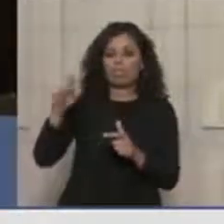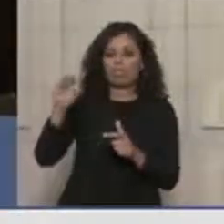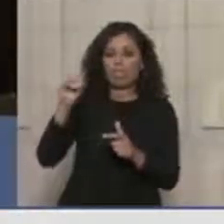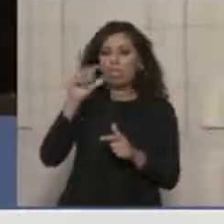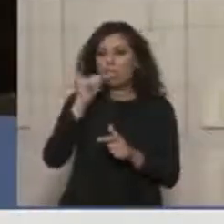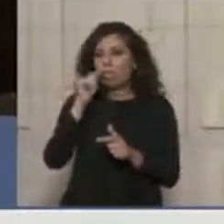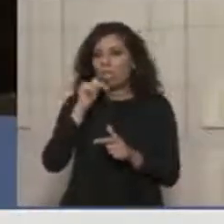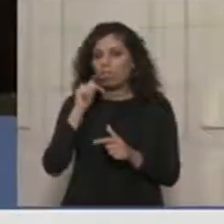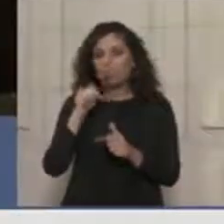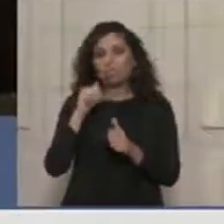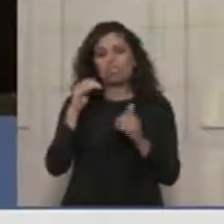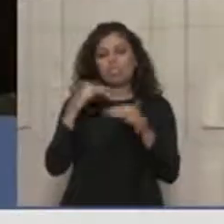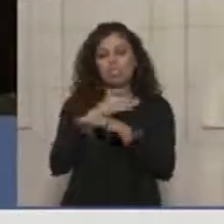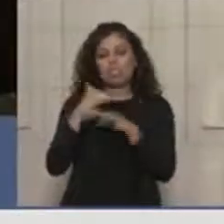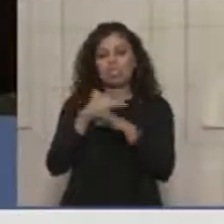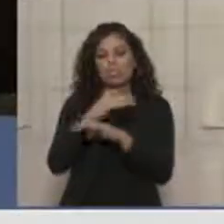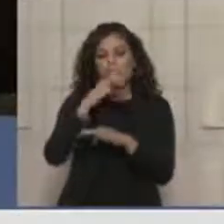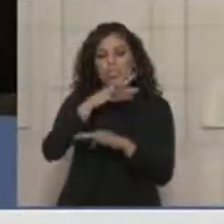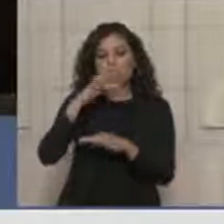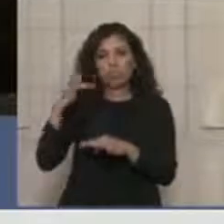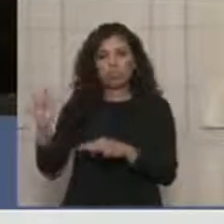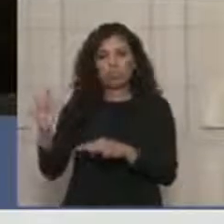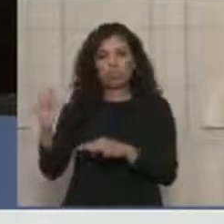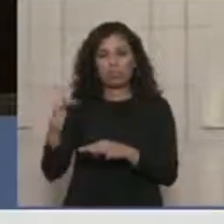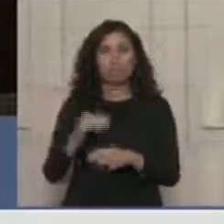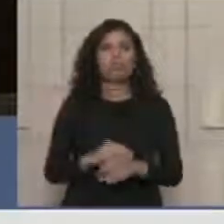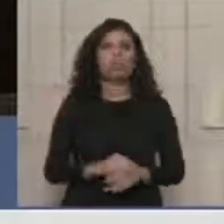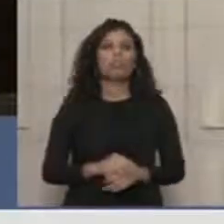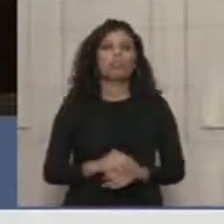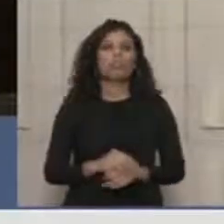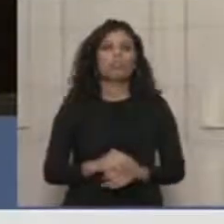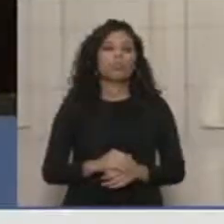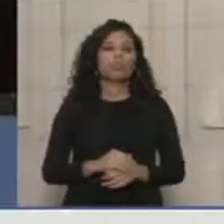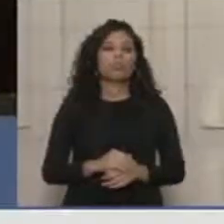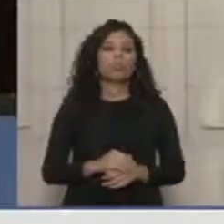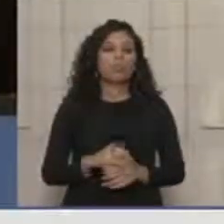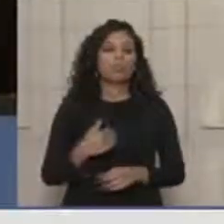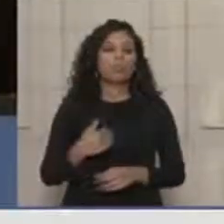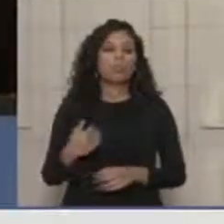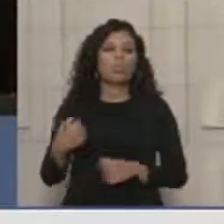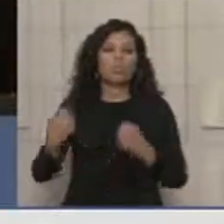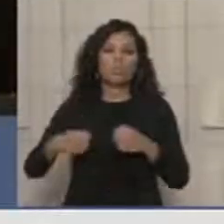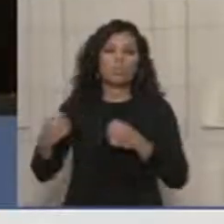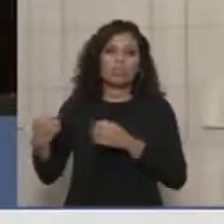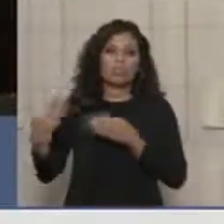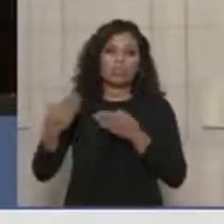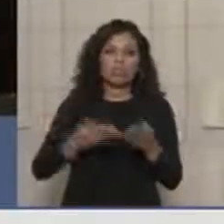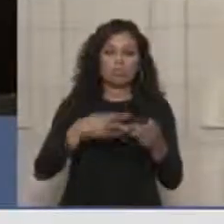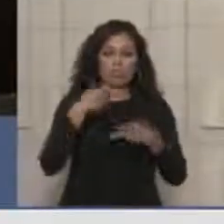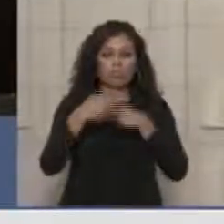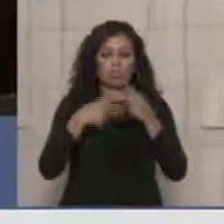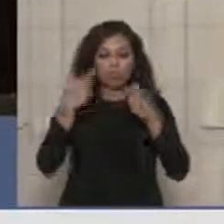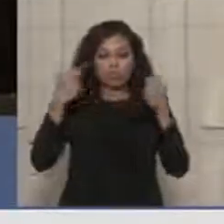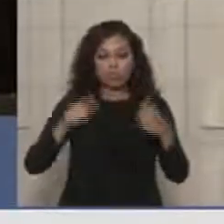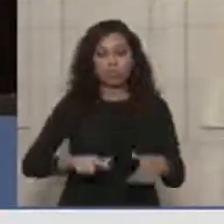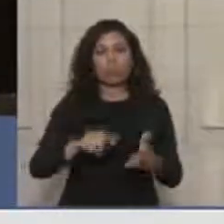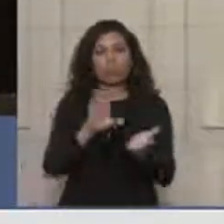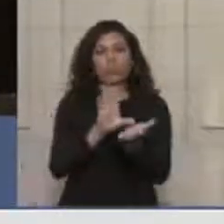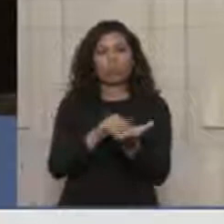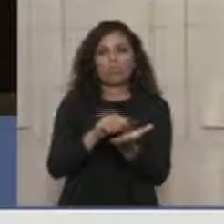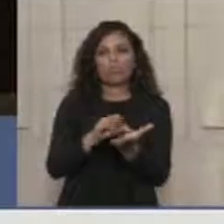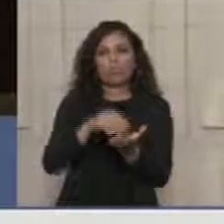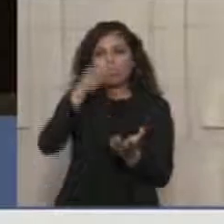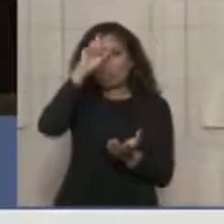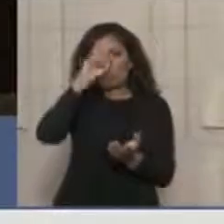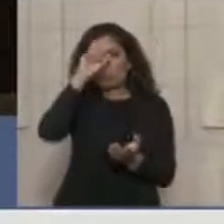enraizado no município de Cabo Frio, com a família em Cabo Frio, tenho que trazer à tona novamente a pauta do Hospital